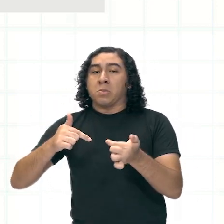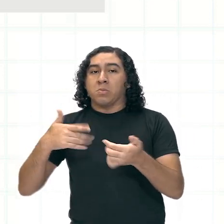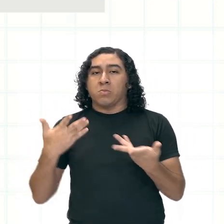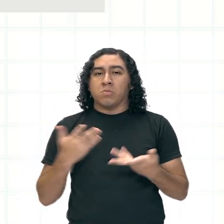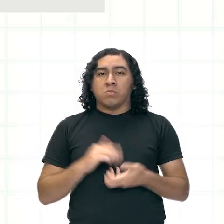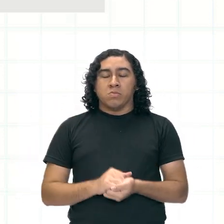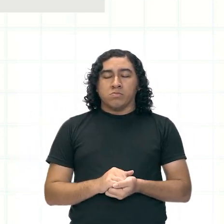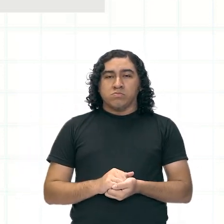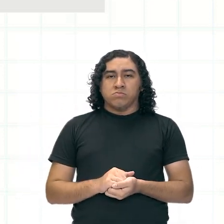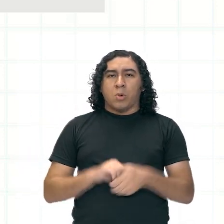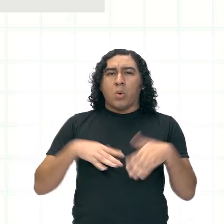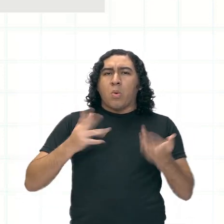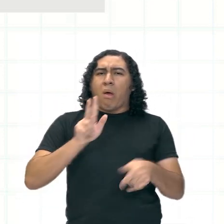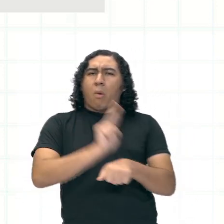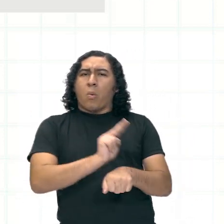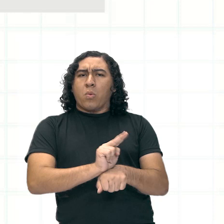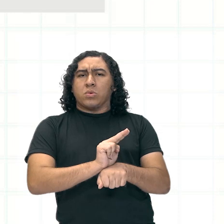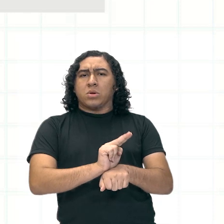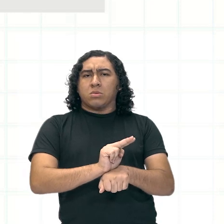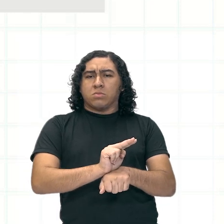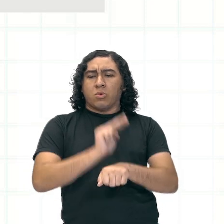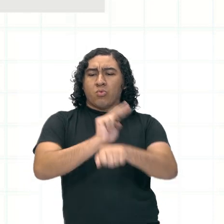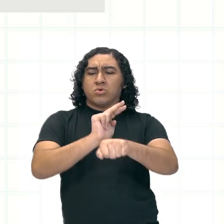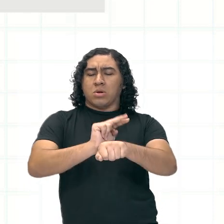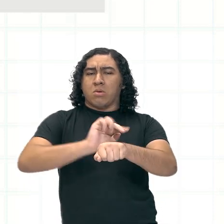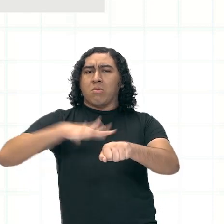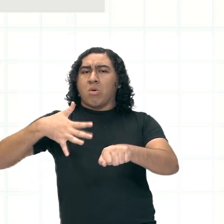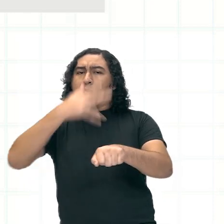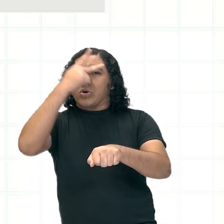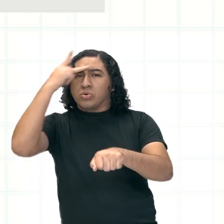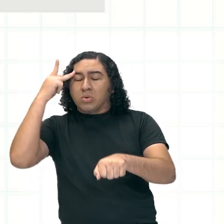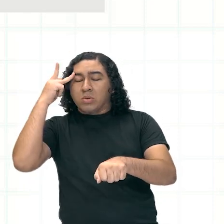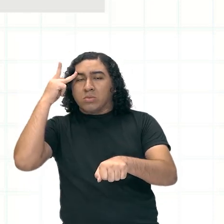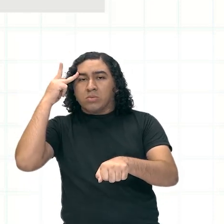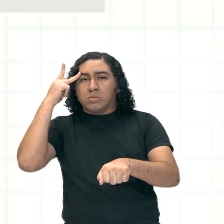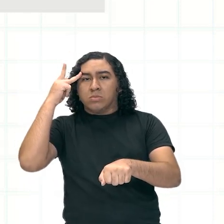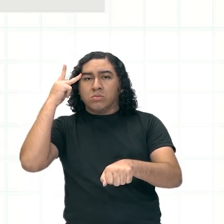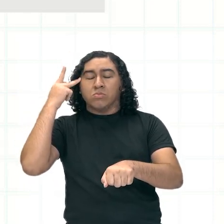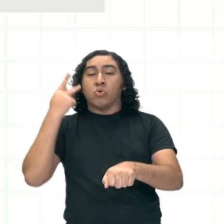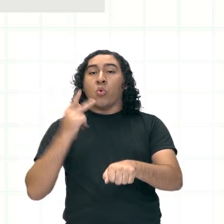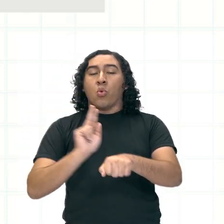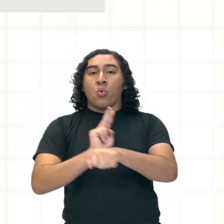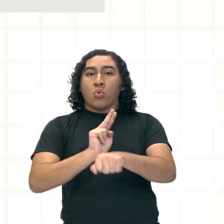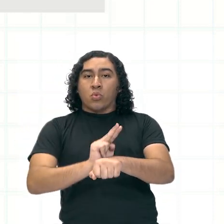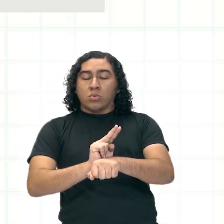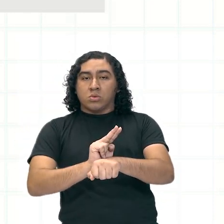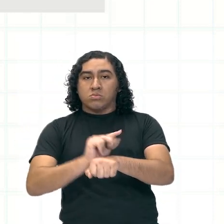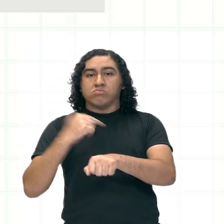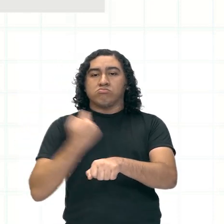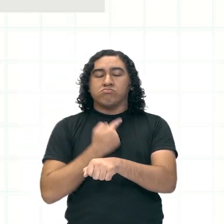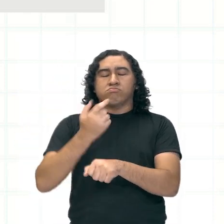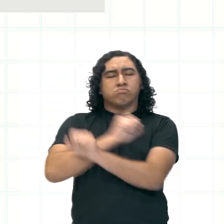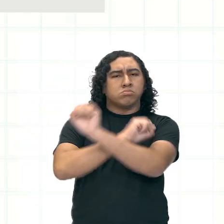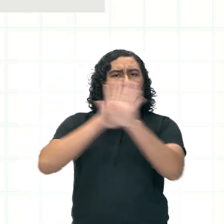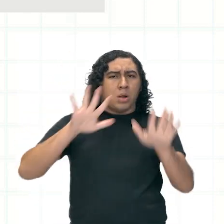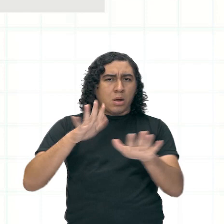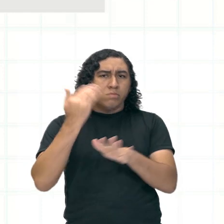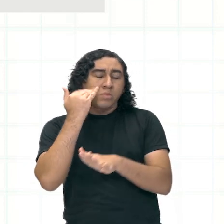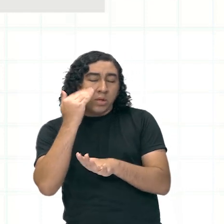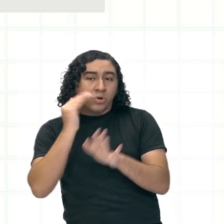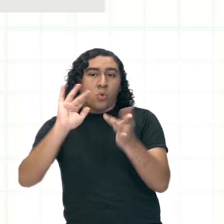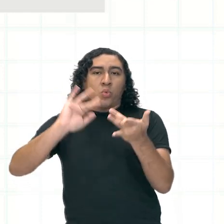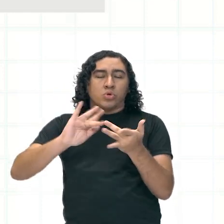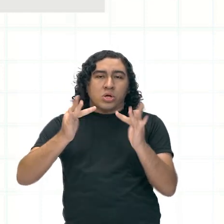ação dele. Quem preserva? Observe que quando a gente pergunta quem preserva, a gente consegue deduzir